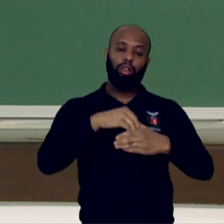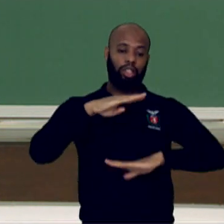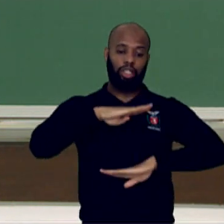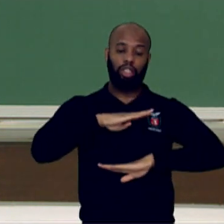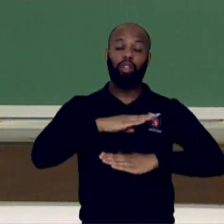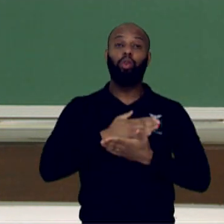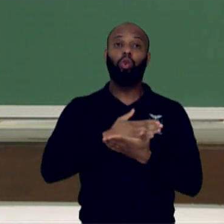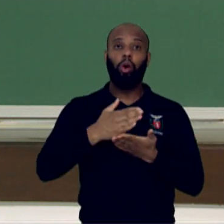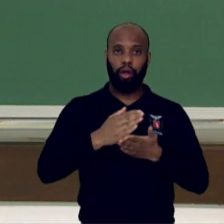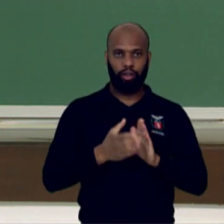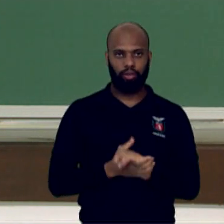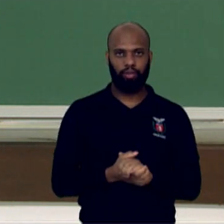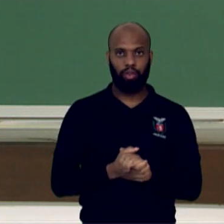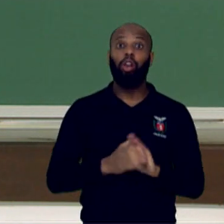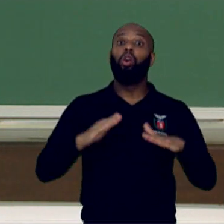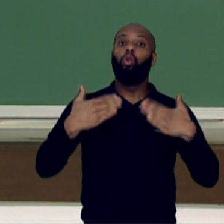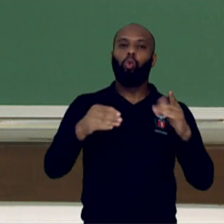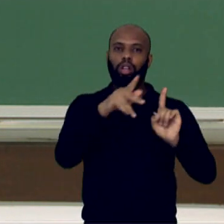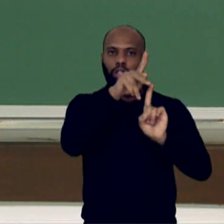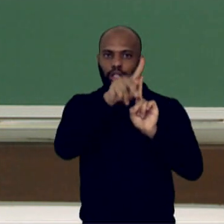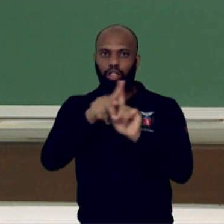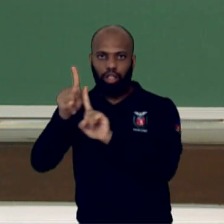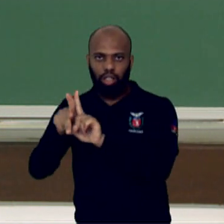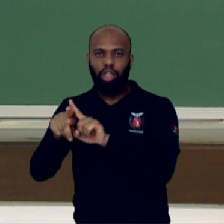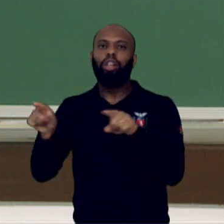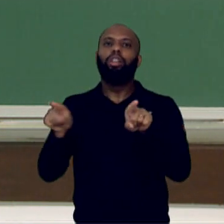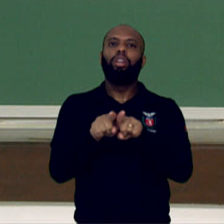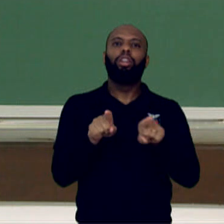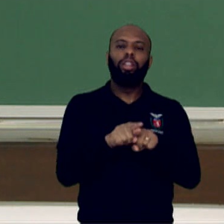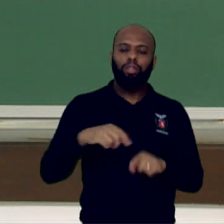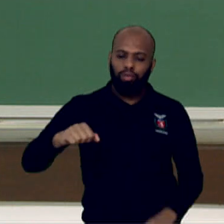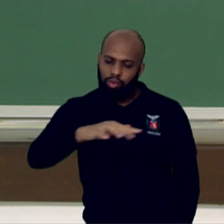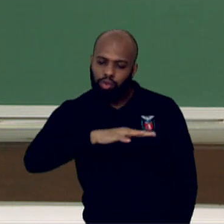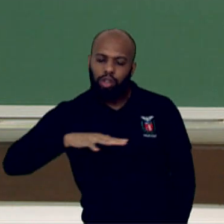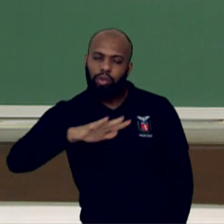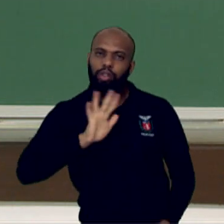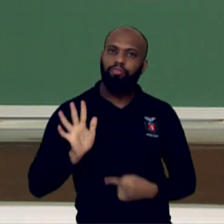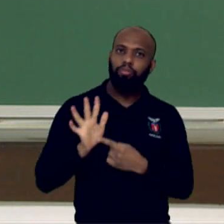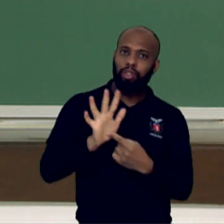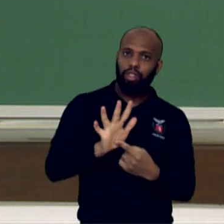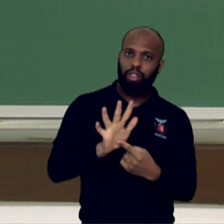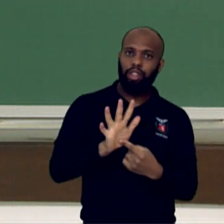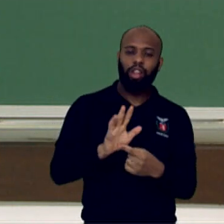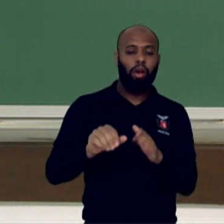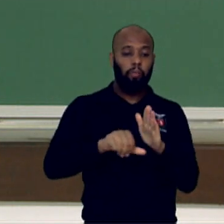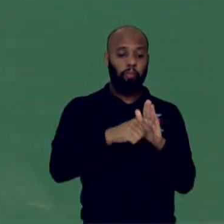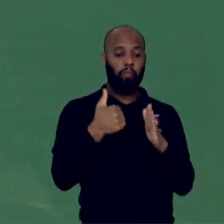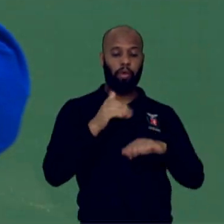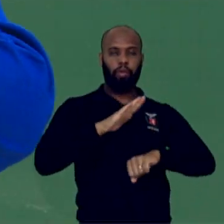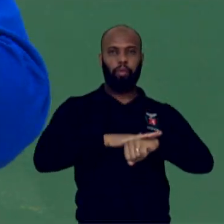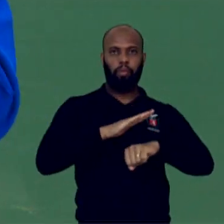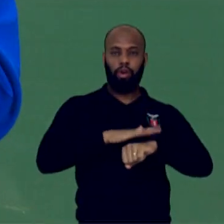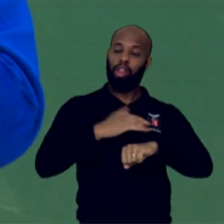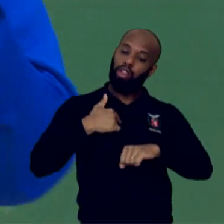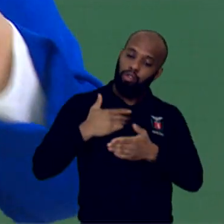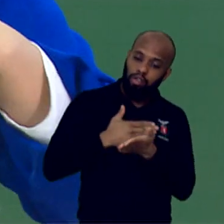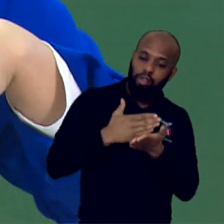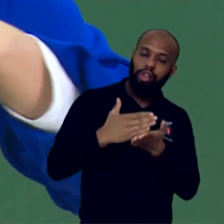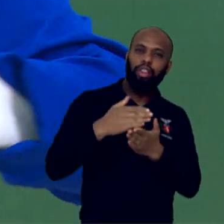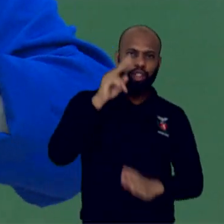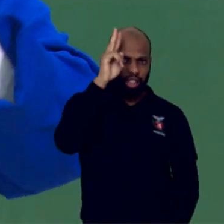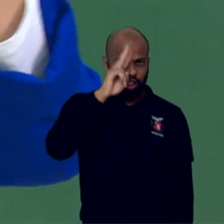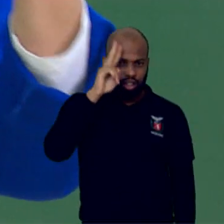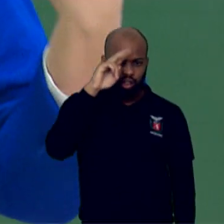inicial. Quando as personagens e o espaço são apresentados. Então, é o primeiro momento. Quando eu vou iniciar a